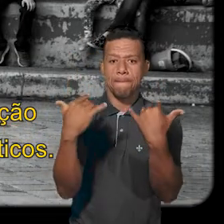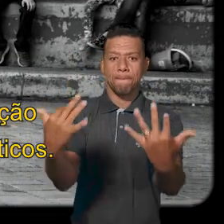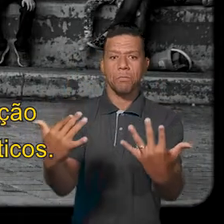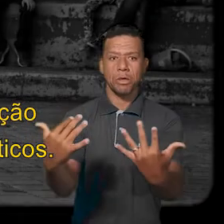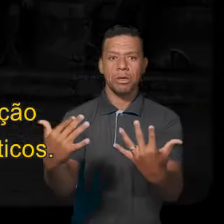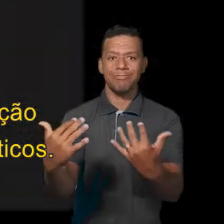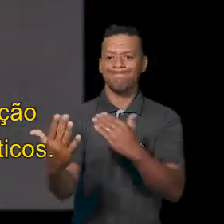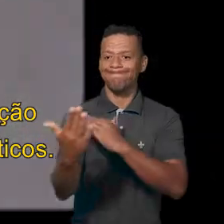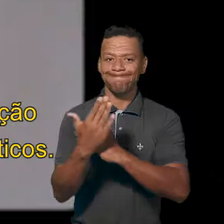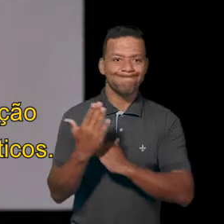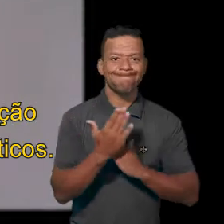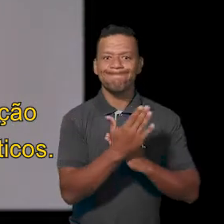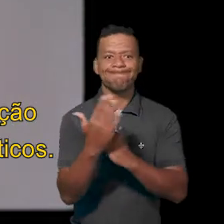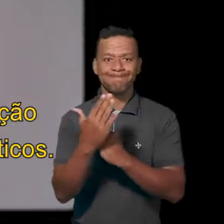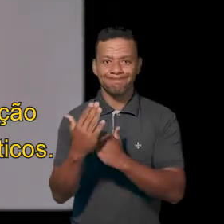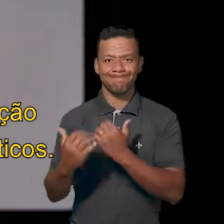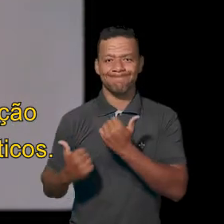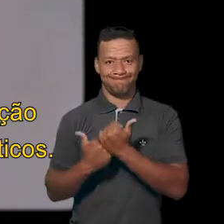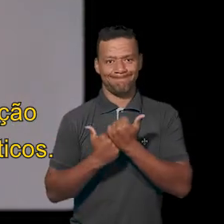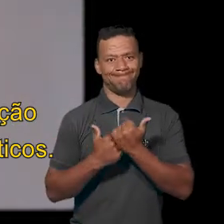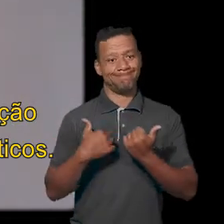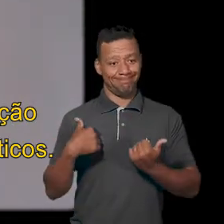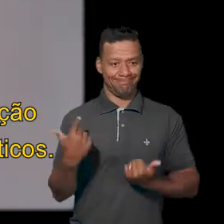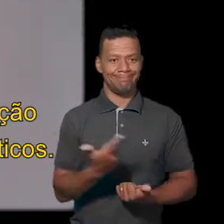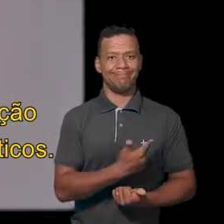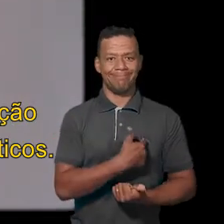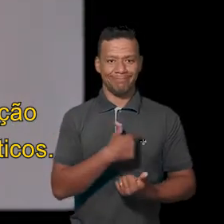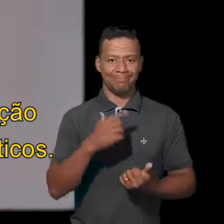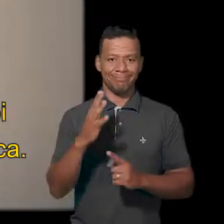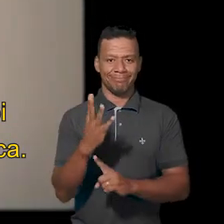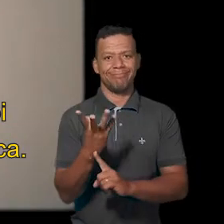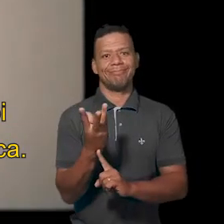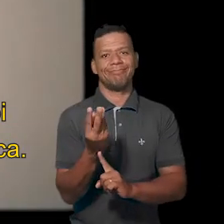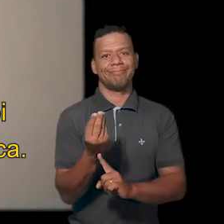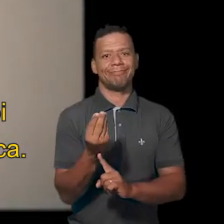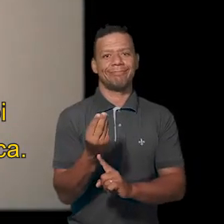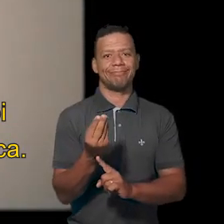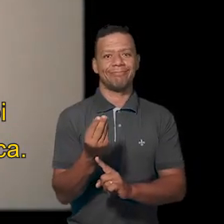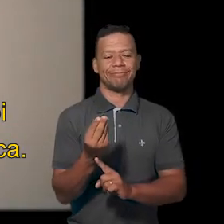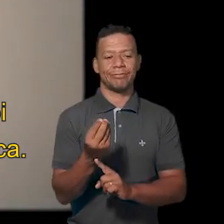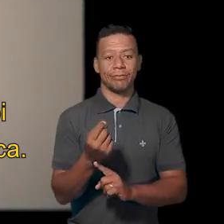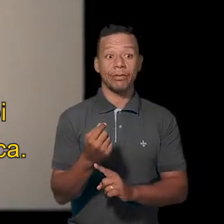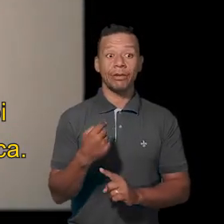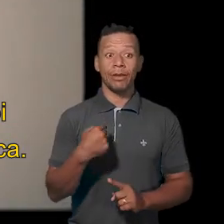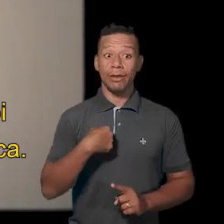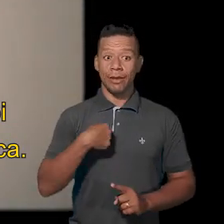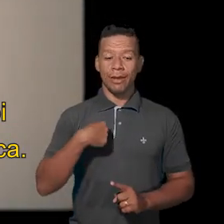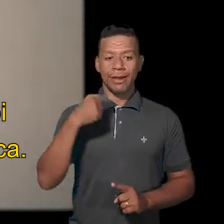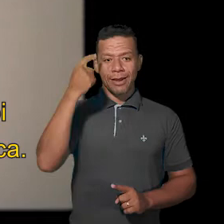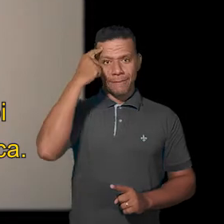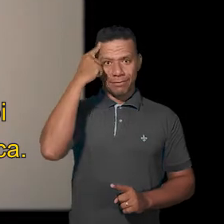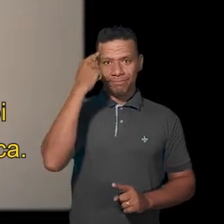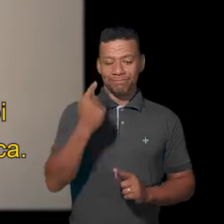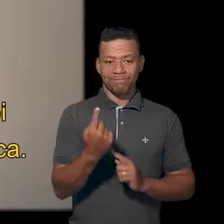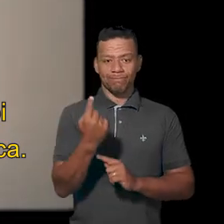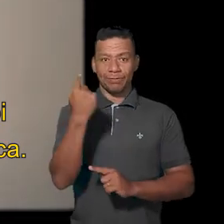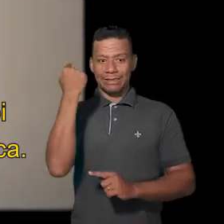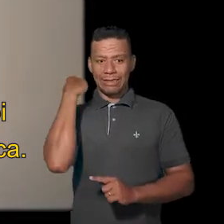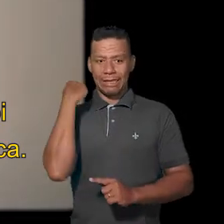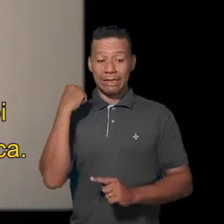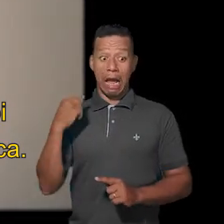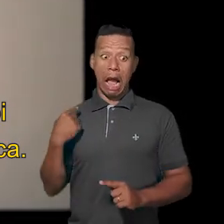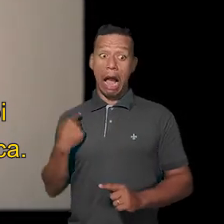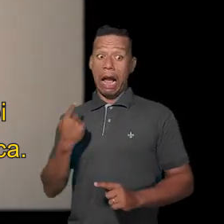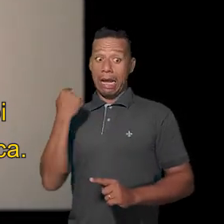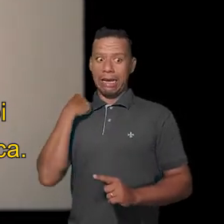população subsidiando nossa existência, né? Nossos fazeres artísticos. Quando a gente começou a ocupar, também foi uma briga para